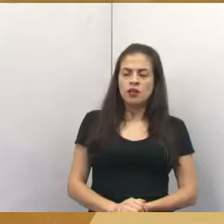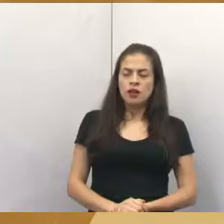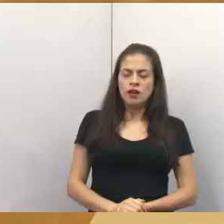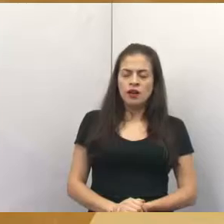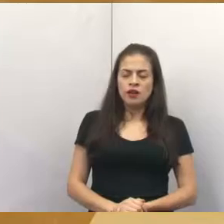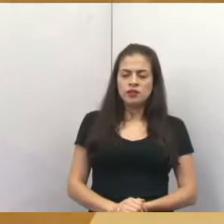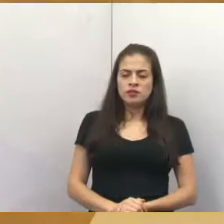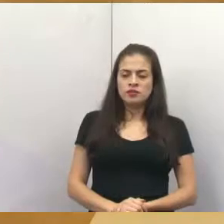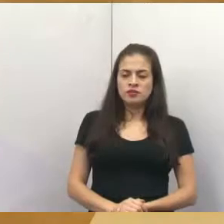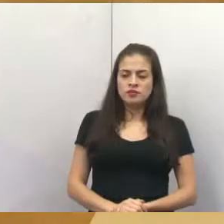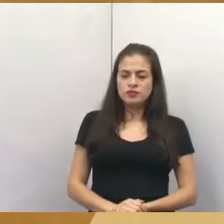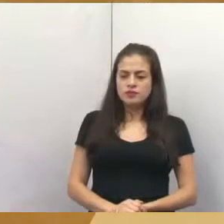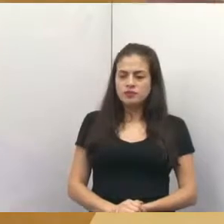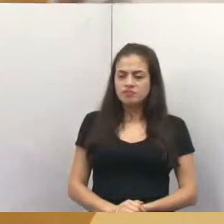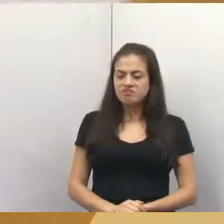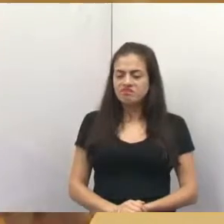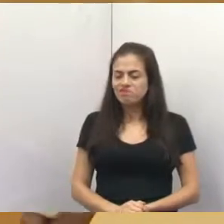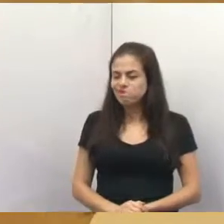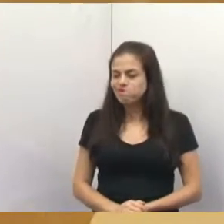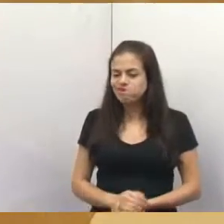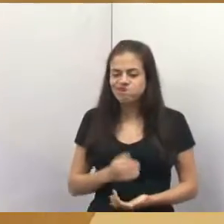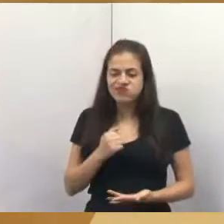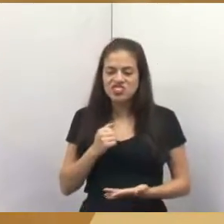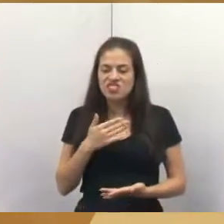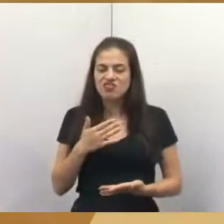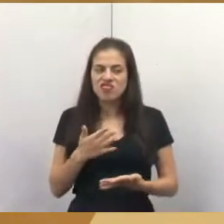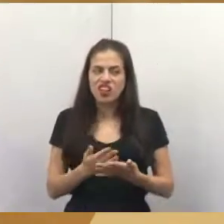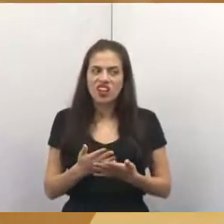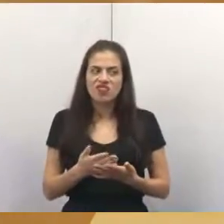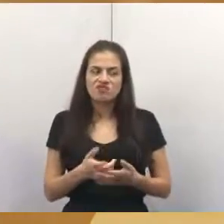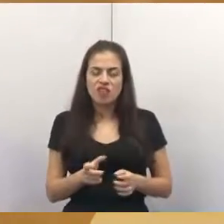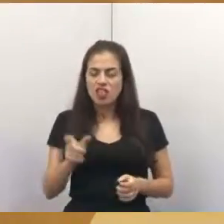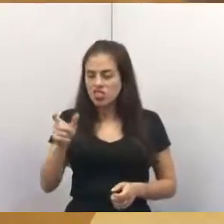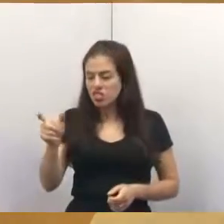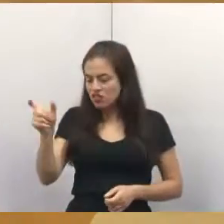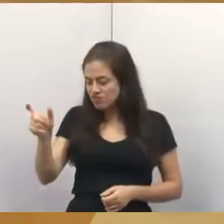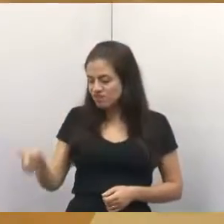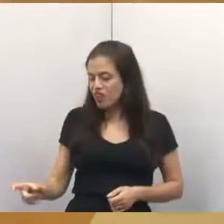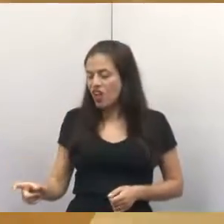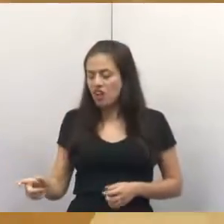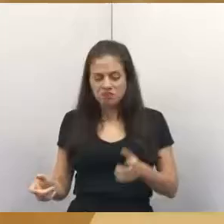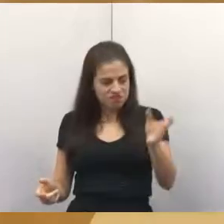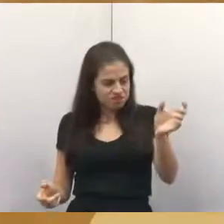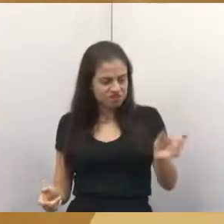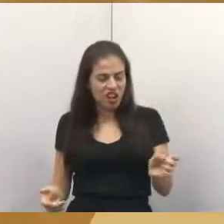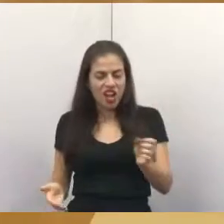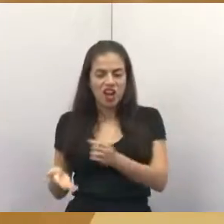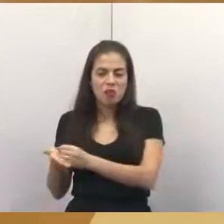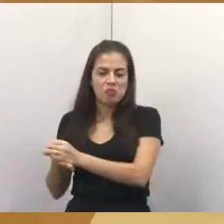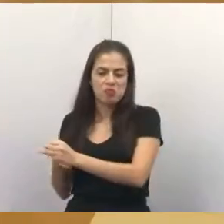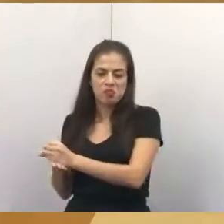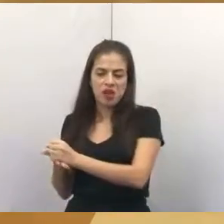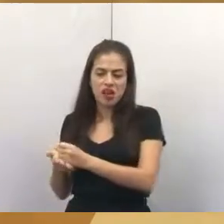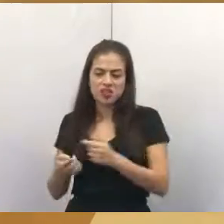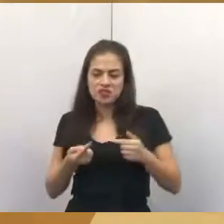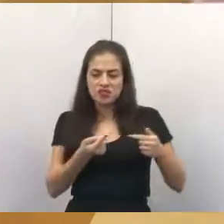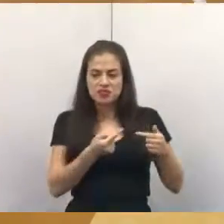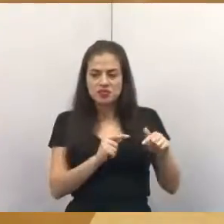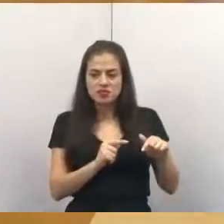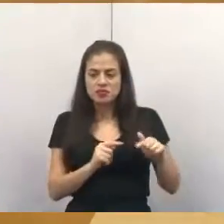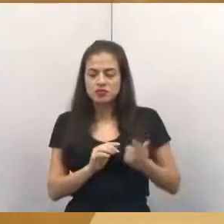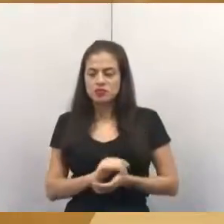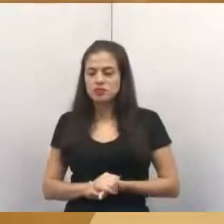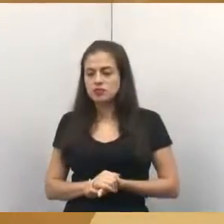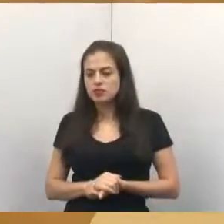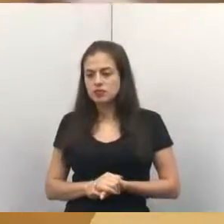Então não adianta falar que é do lado A, do lado B, se é base ou é batom, seja o